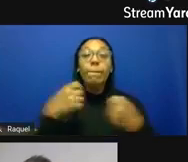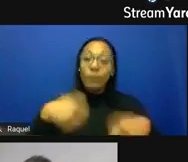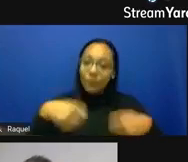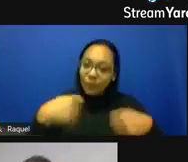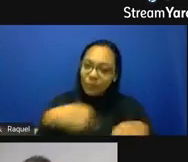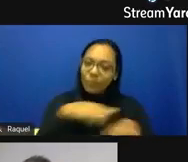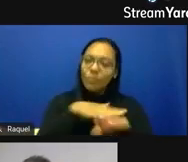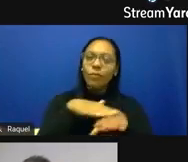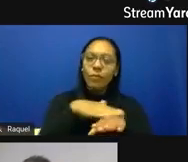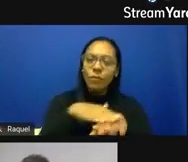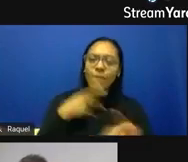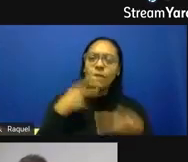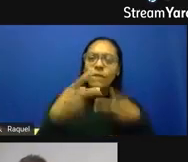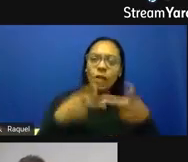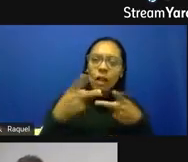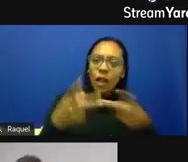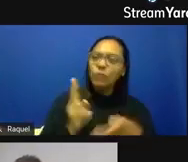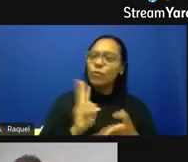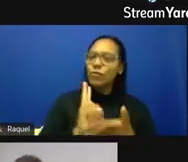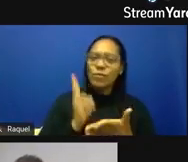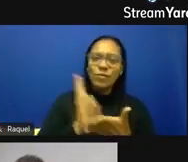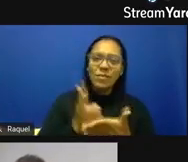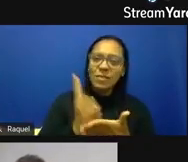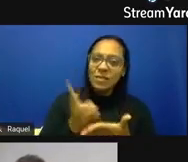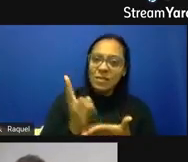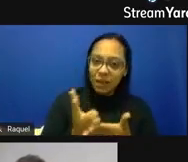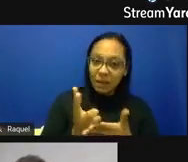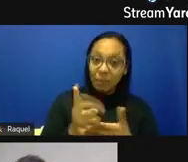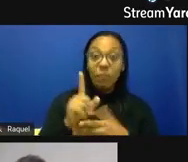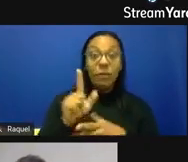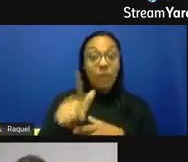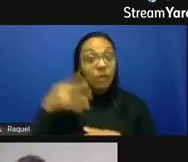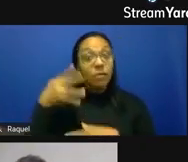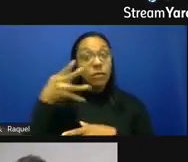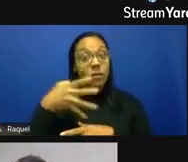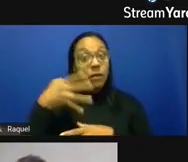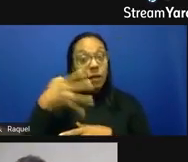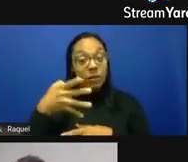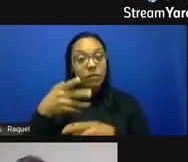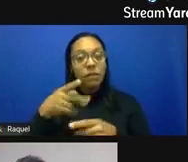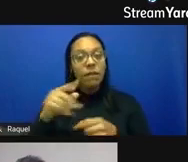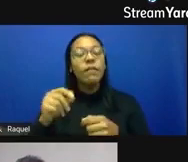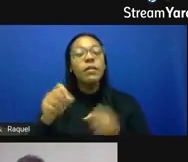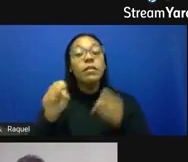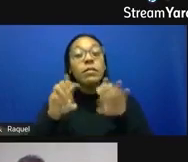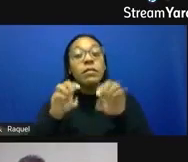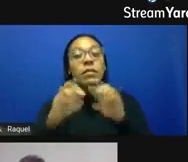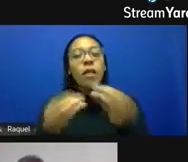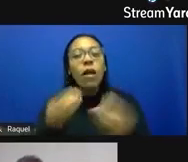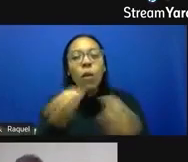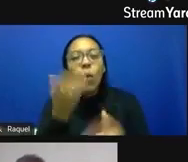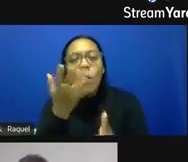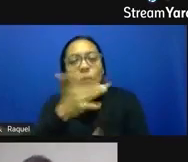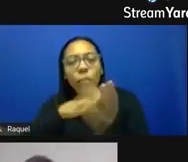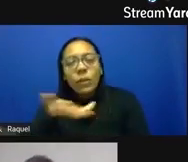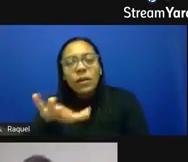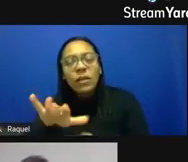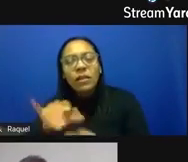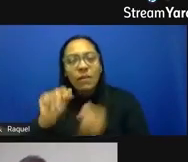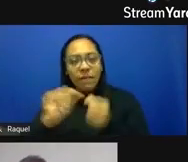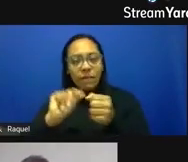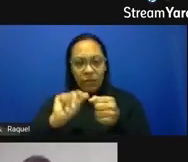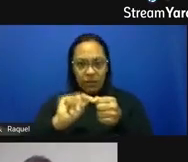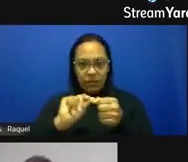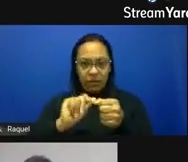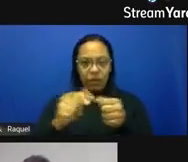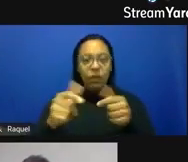momento. Nessas falas, a gente precisa ensinar também como uma criança pequenininha faz. Então, por exemplo, quando eu palestro para